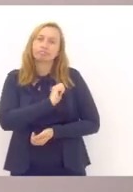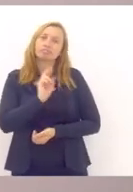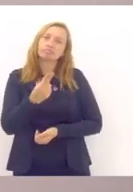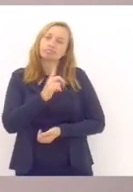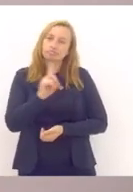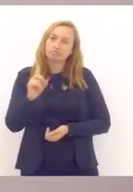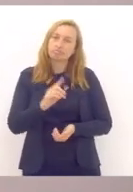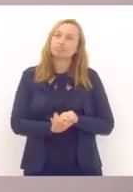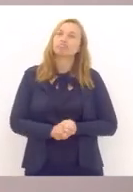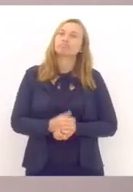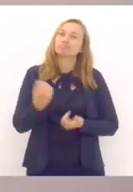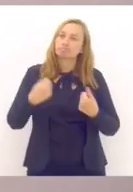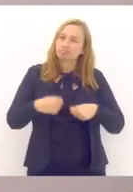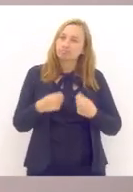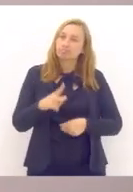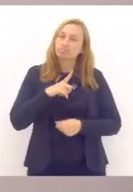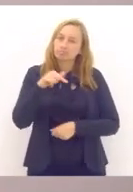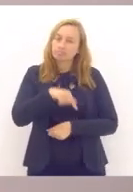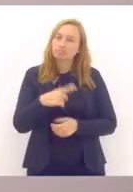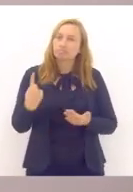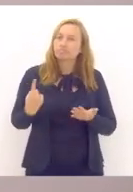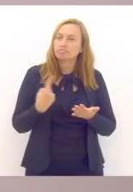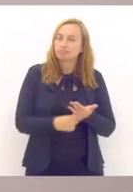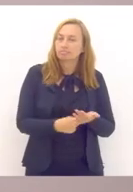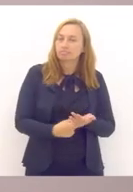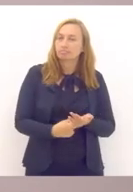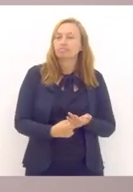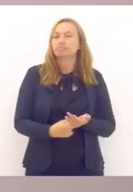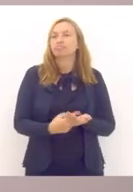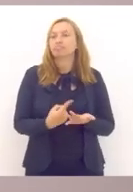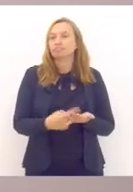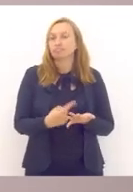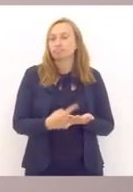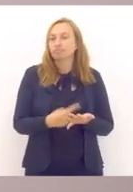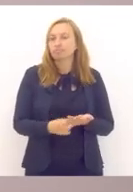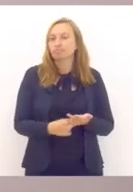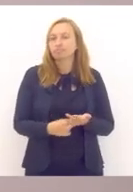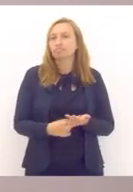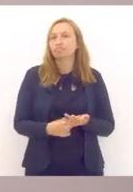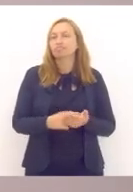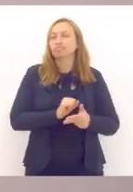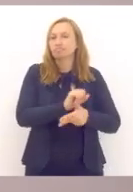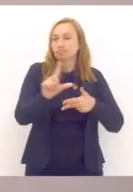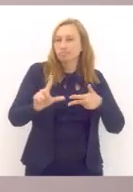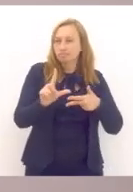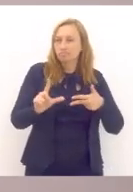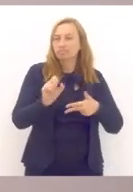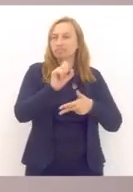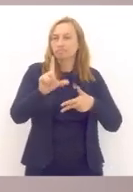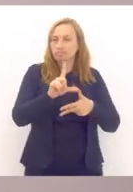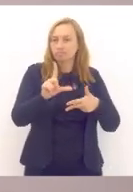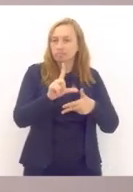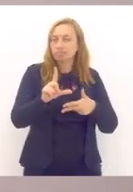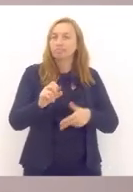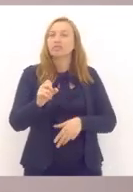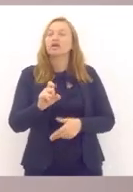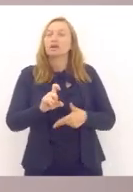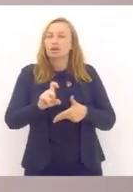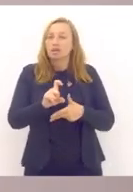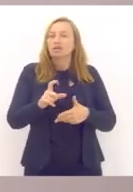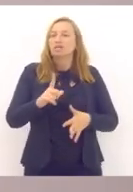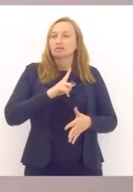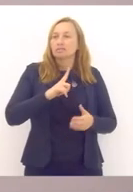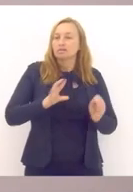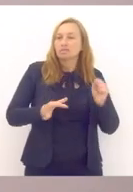a gente ter aqui um pacto, seja entre o legislativo e o executivo, nós temos que seguir ritos e ter benefícios que garantam a